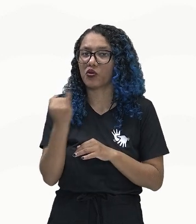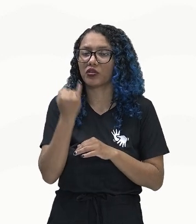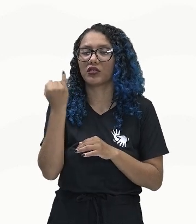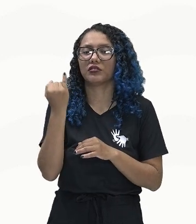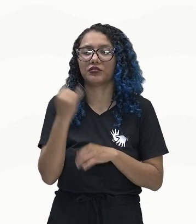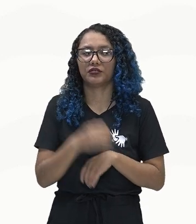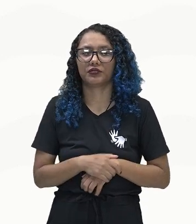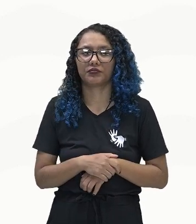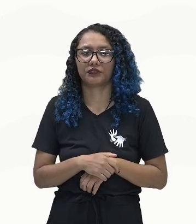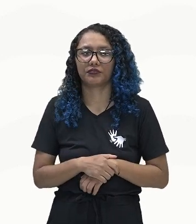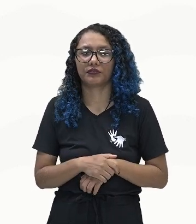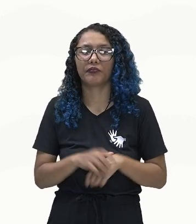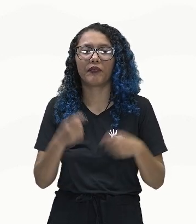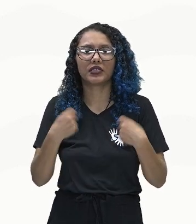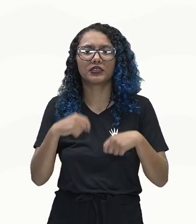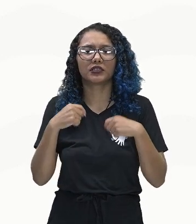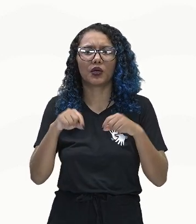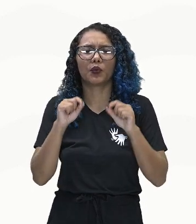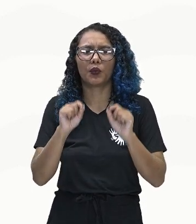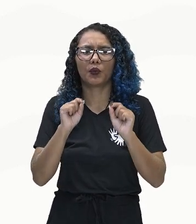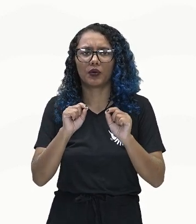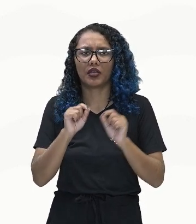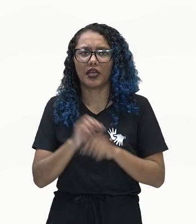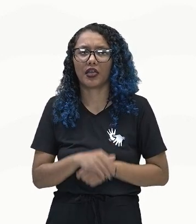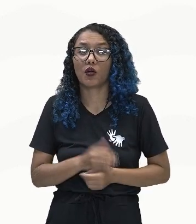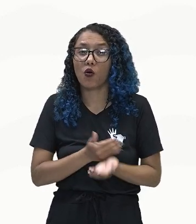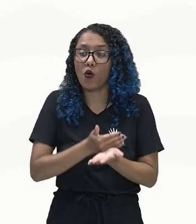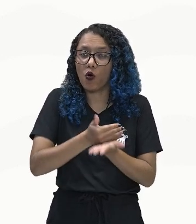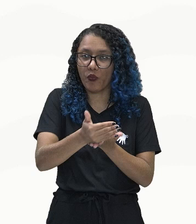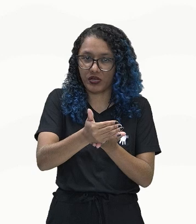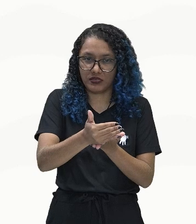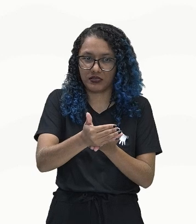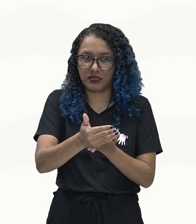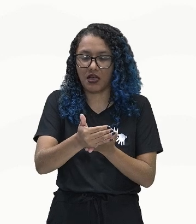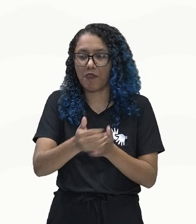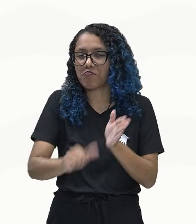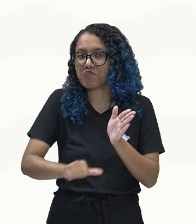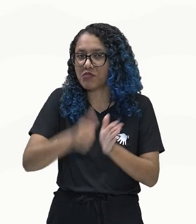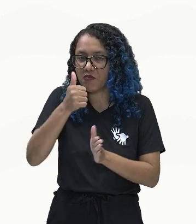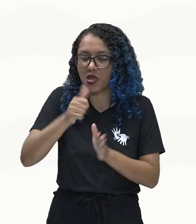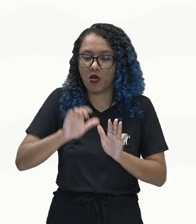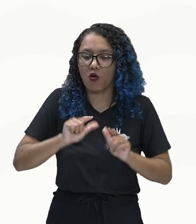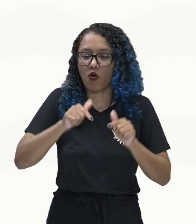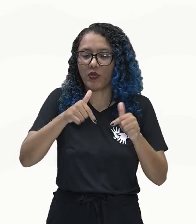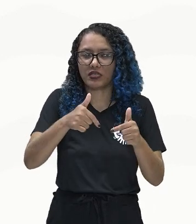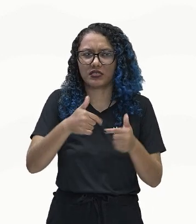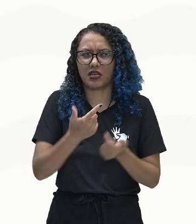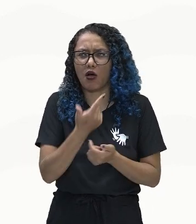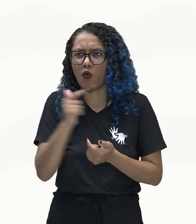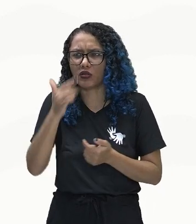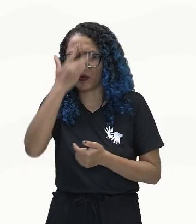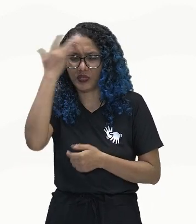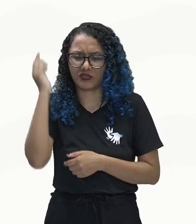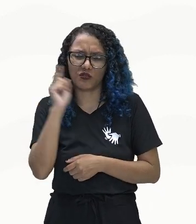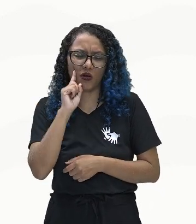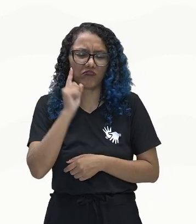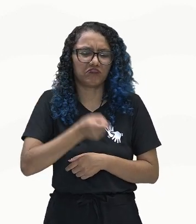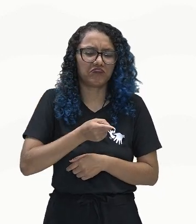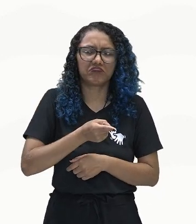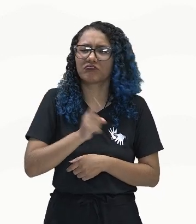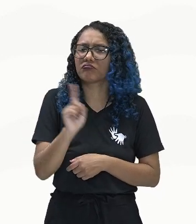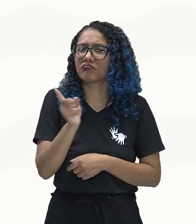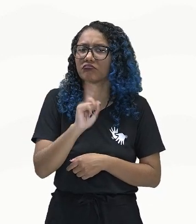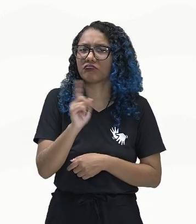Sua iniciativa. Ninguém mandou você fazer aquilo, né? O protagonismo, ele é